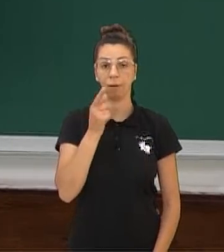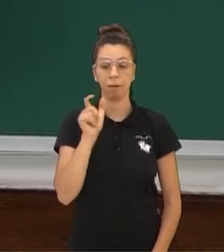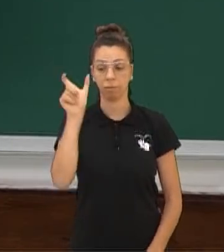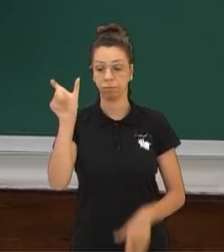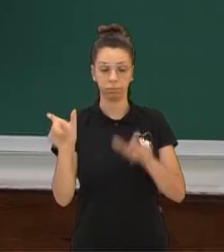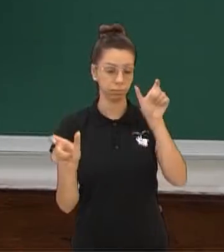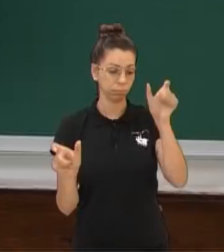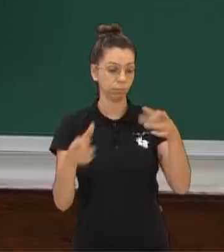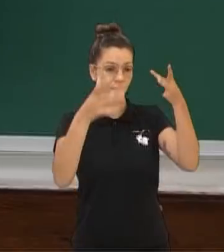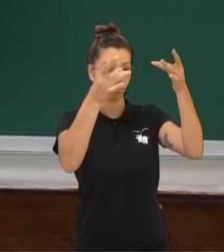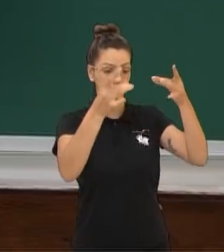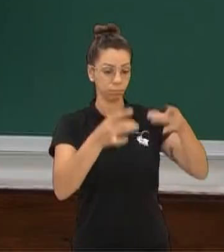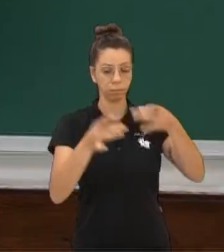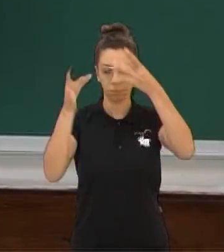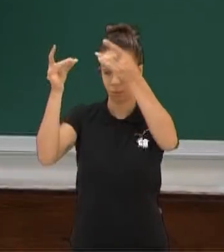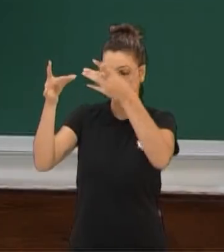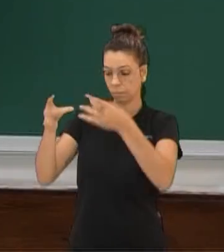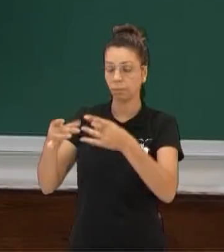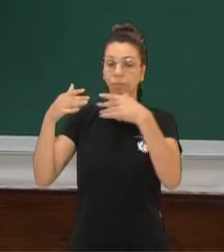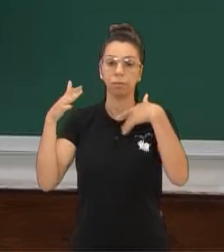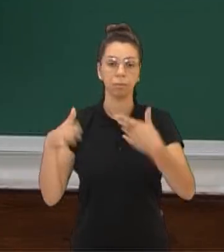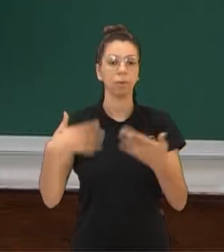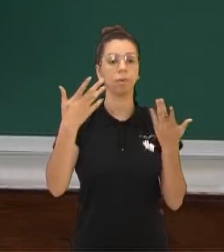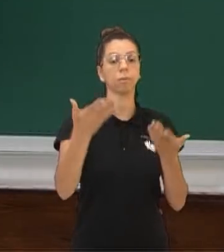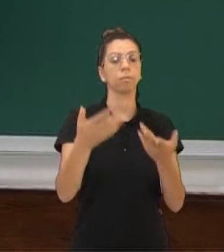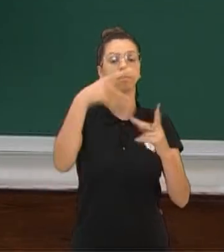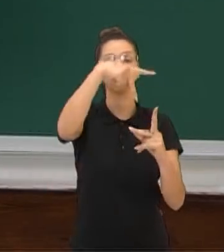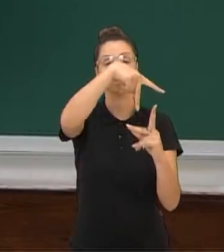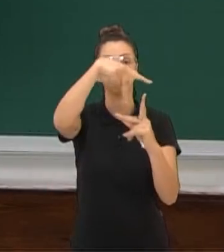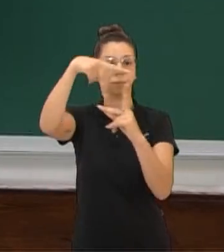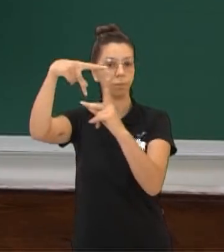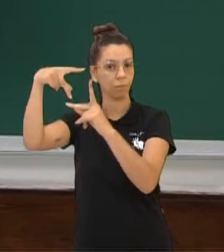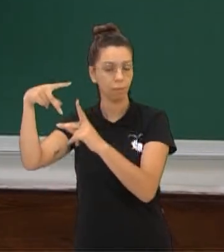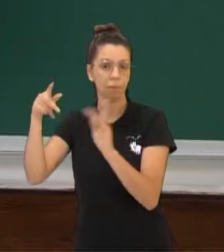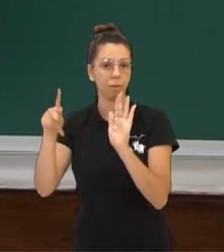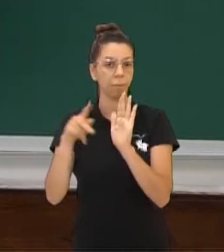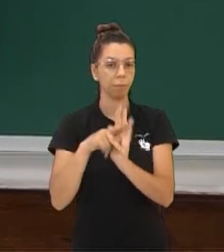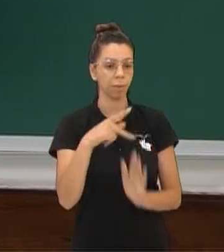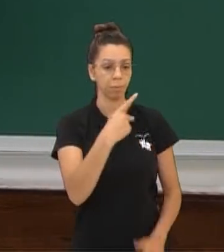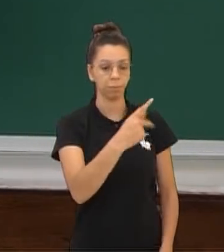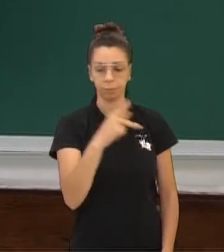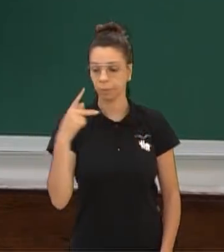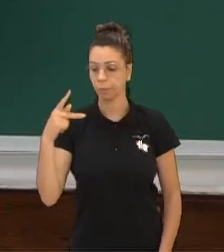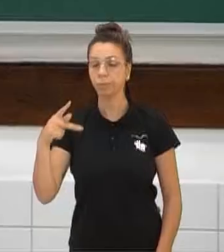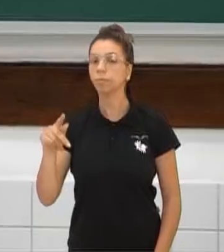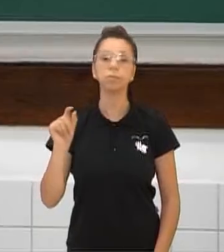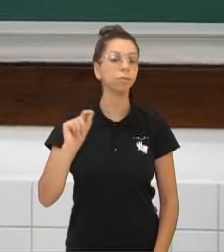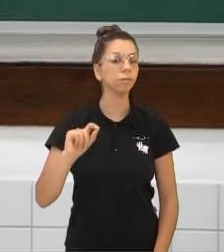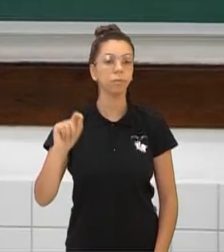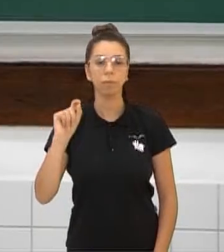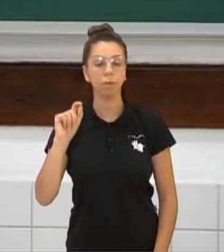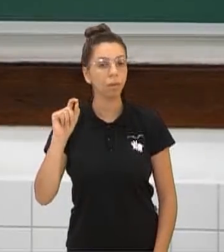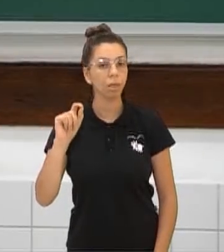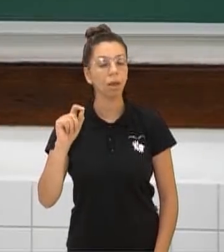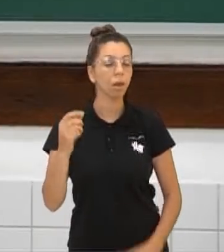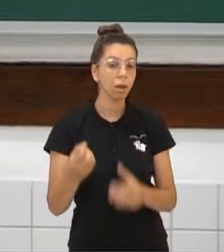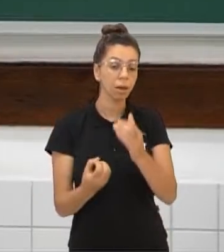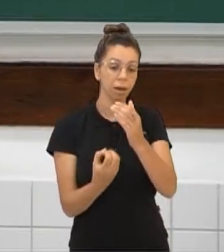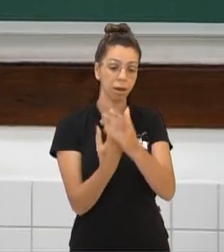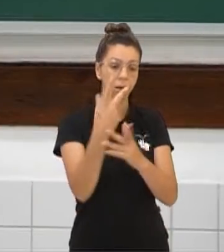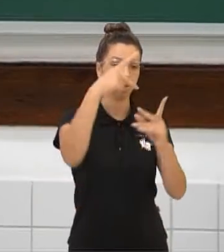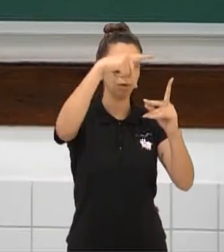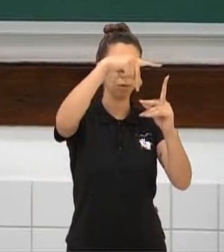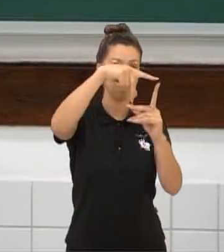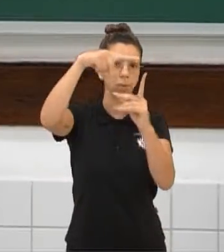Que eles, essa tirinha desses personagens é formada por 3 quadrinhos.